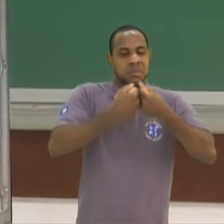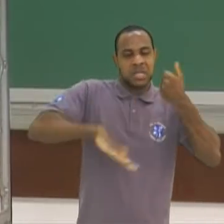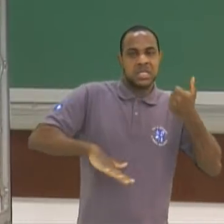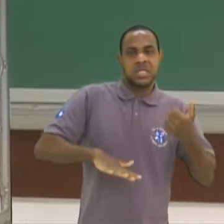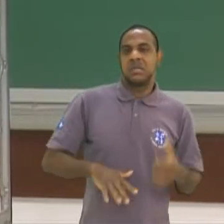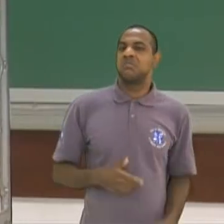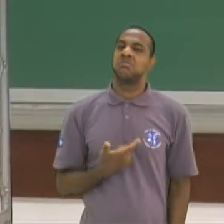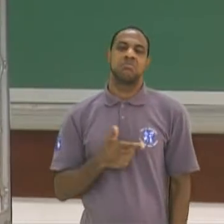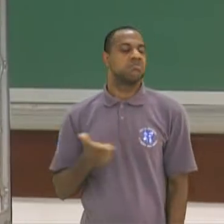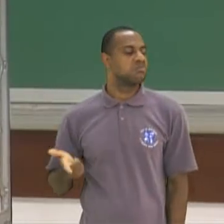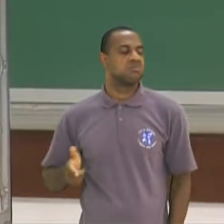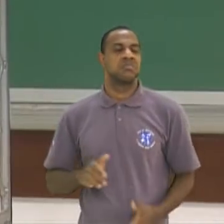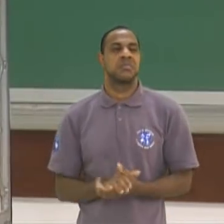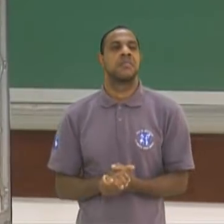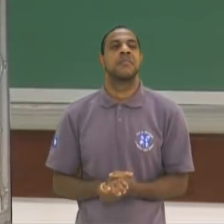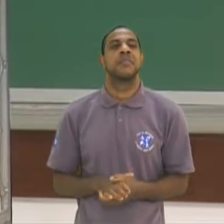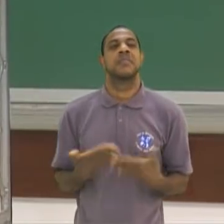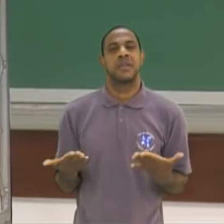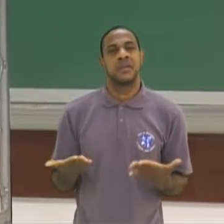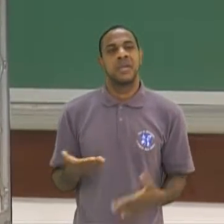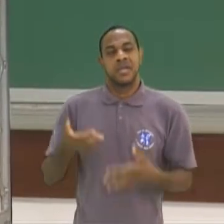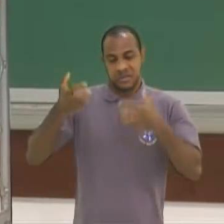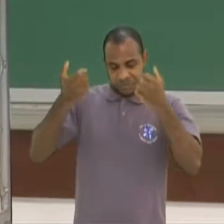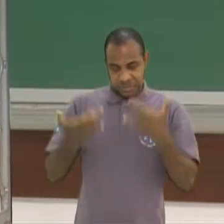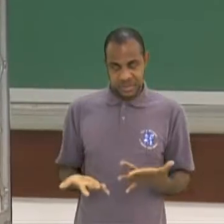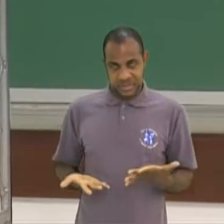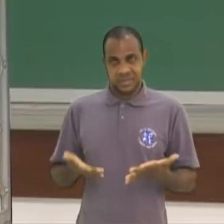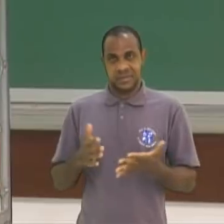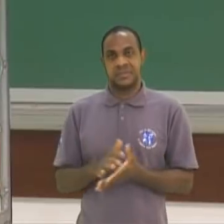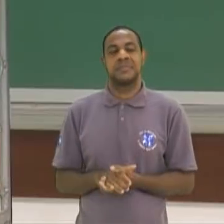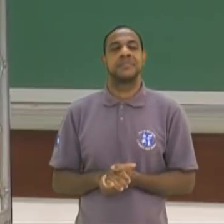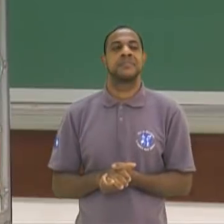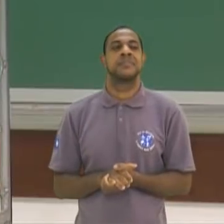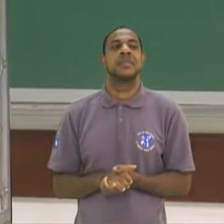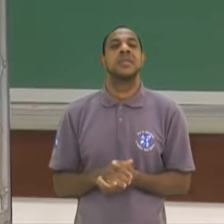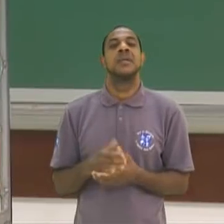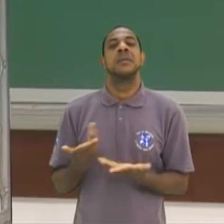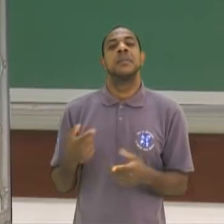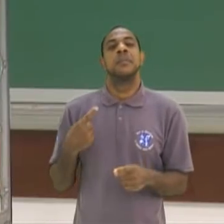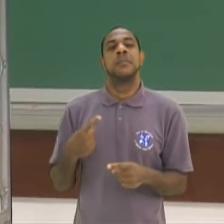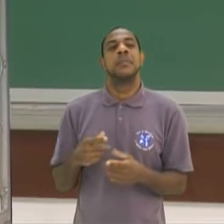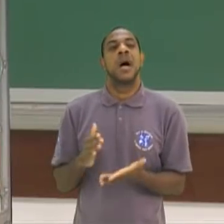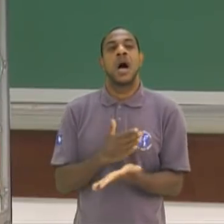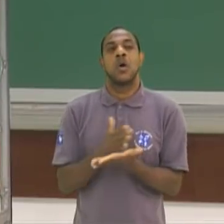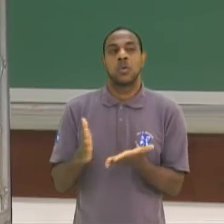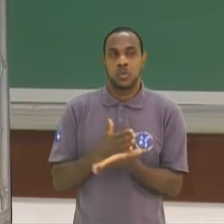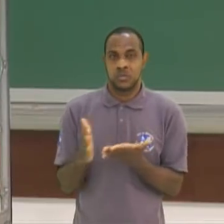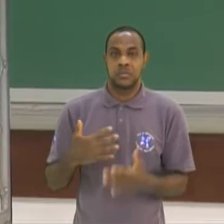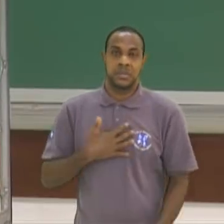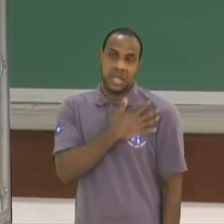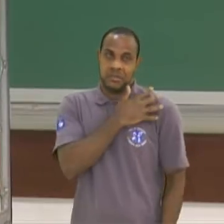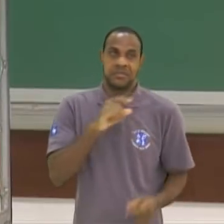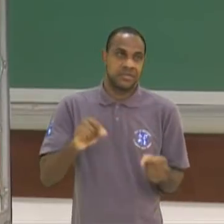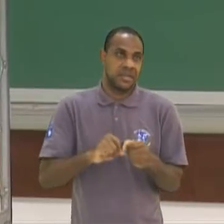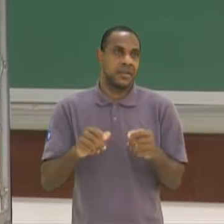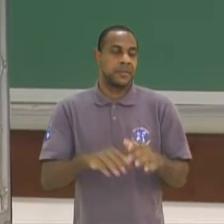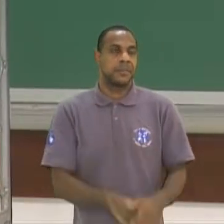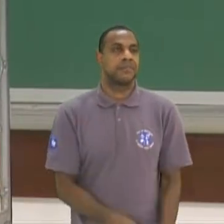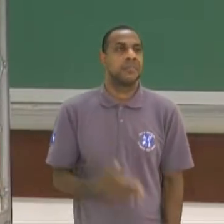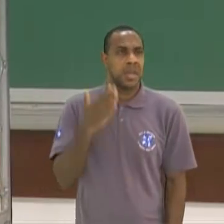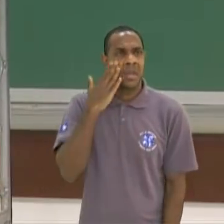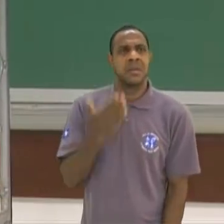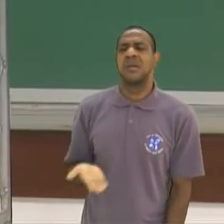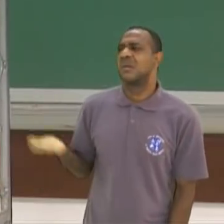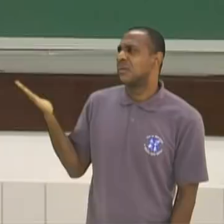ali fala, então, sobre esses atentados promovidos por alguns militares. O atentado ao Rio